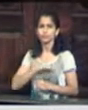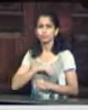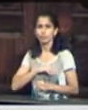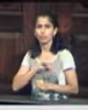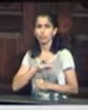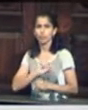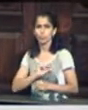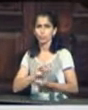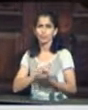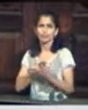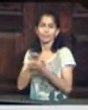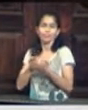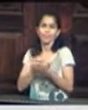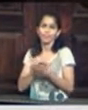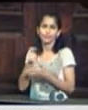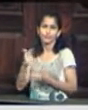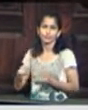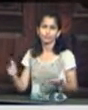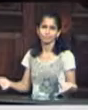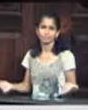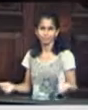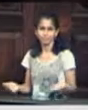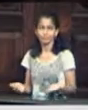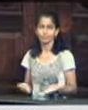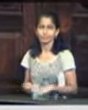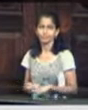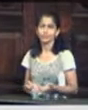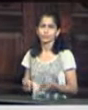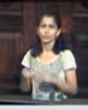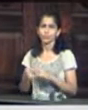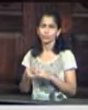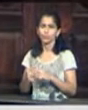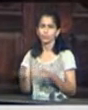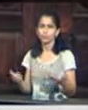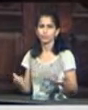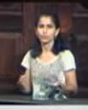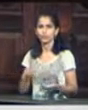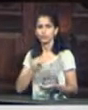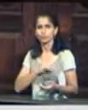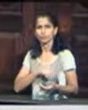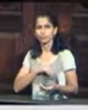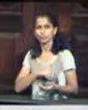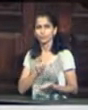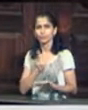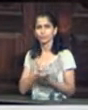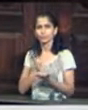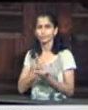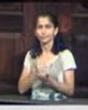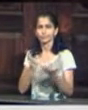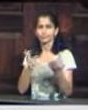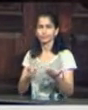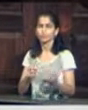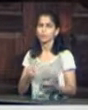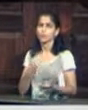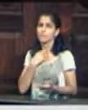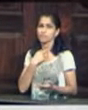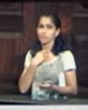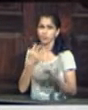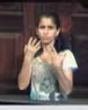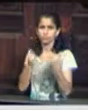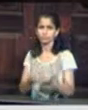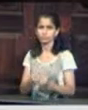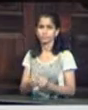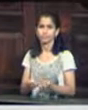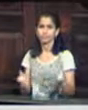servidores públicos estaduais terem qualquer tipo de majoração nos seus vencimentos. Isto não pode ser aceito, seja